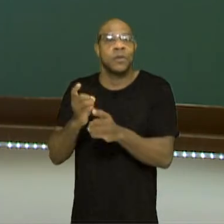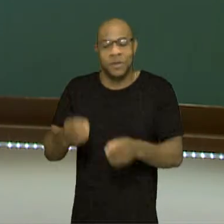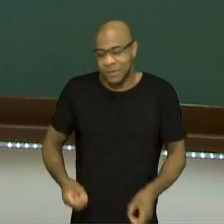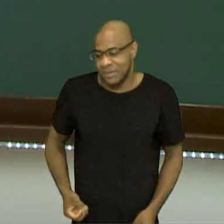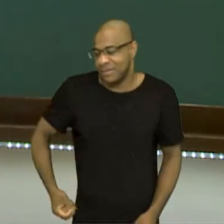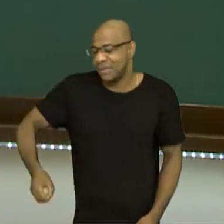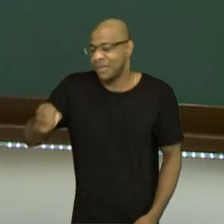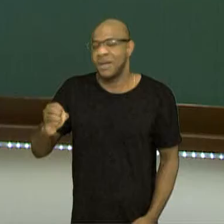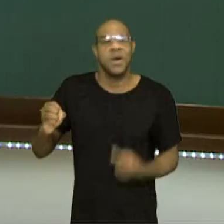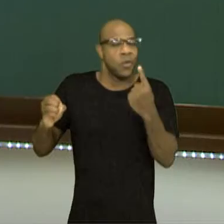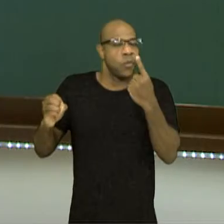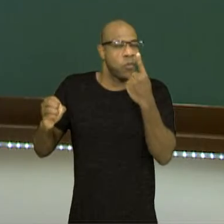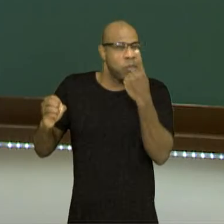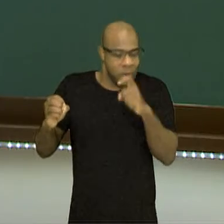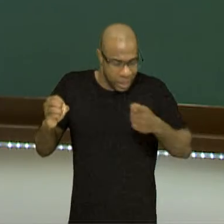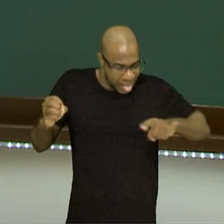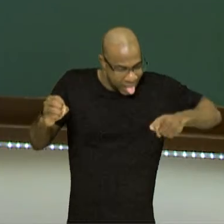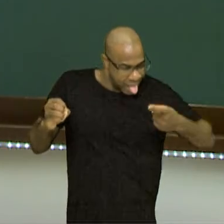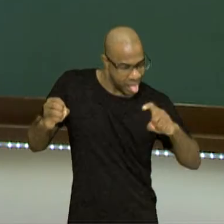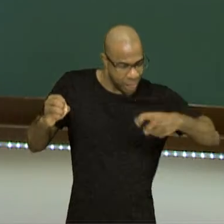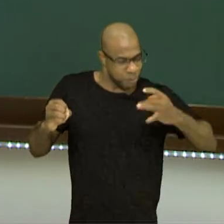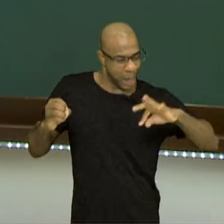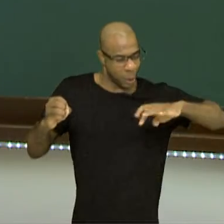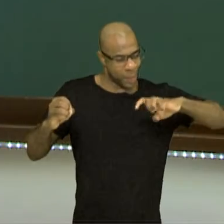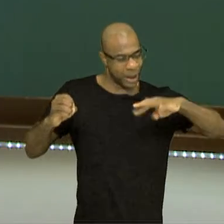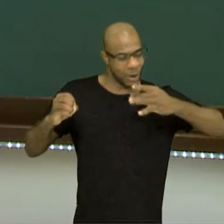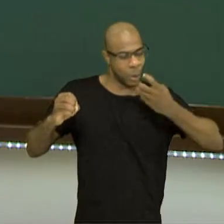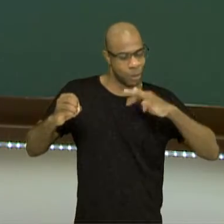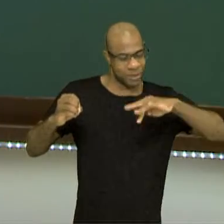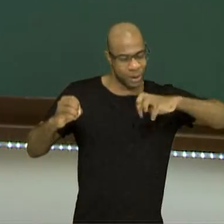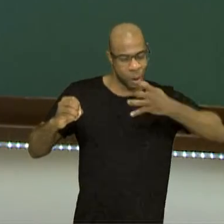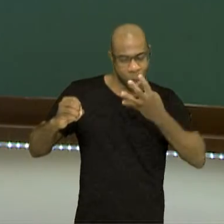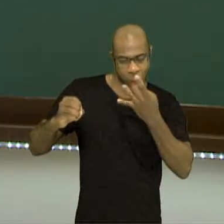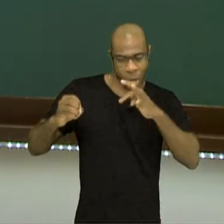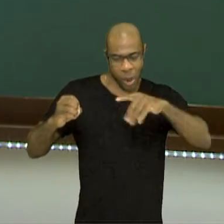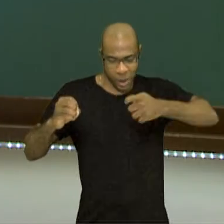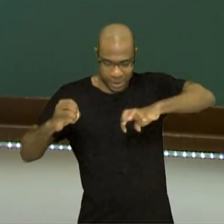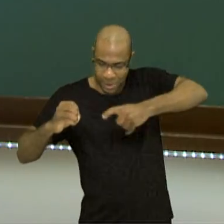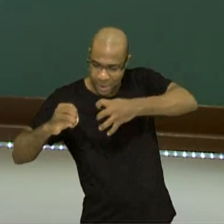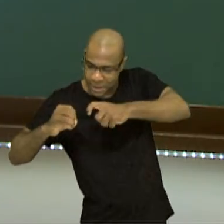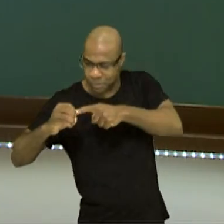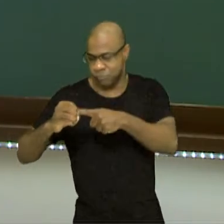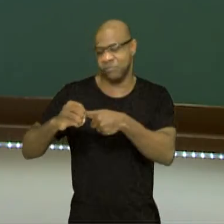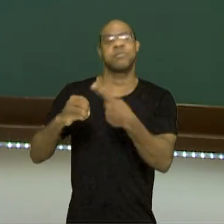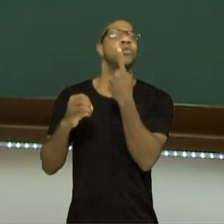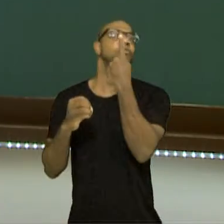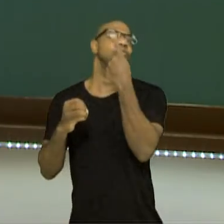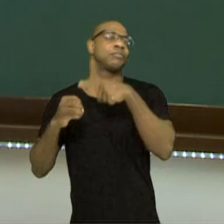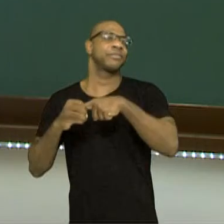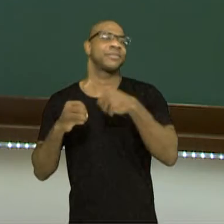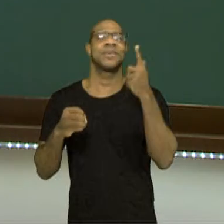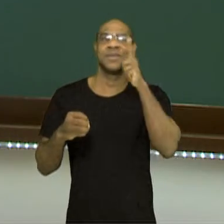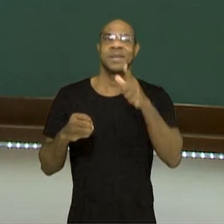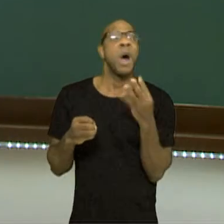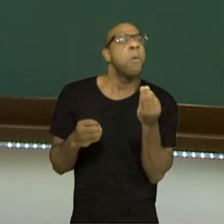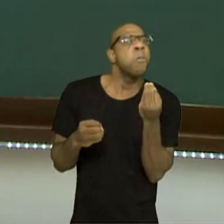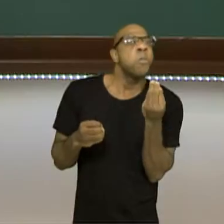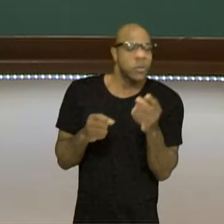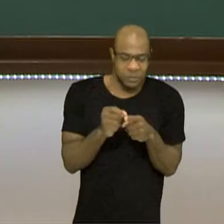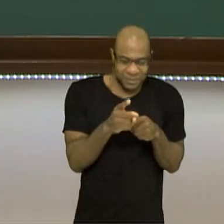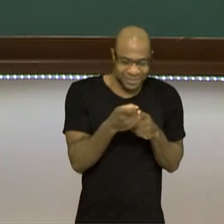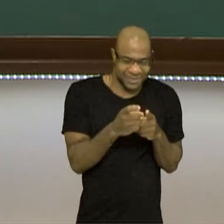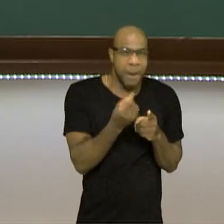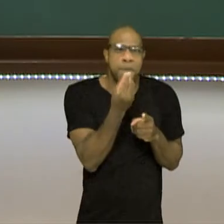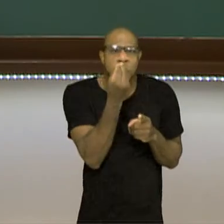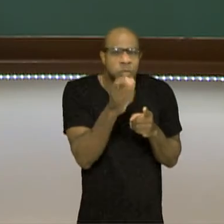pelo menos um deles com o óvulo. Então pensa, a mulher, quando ela está fértil, né, geralmente